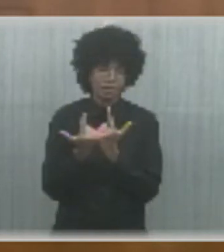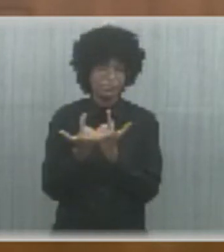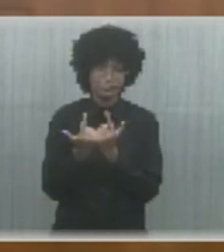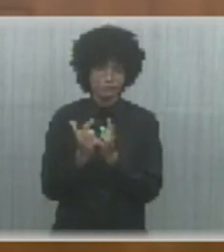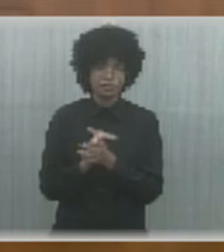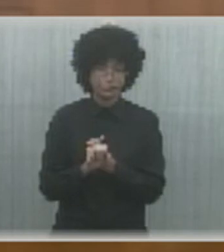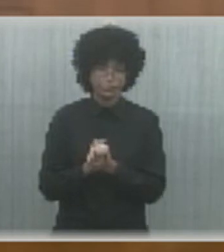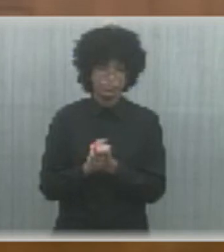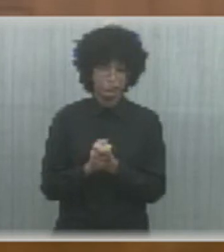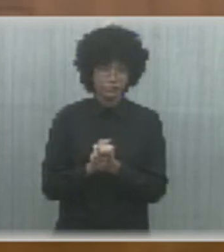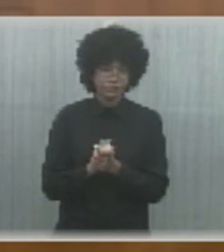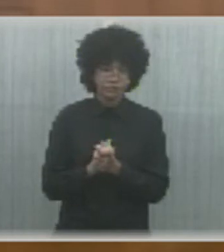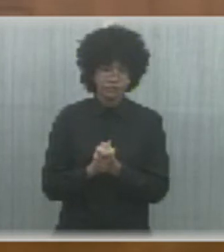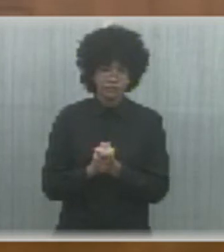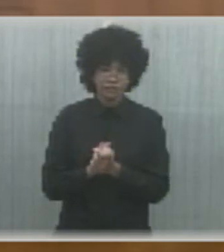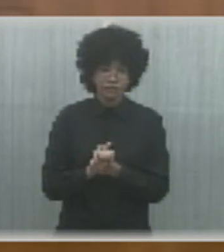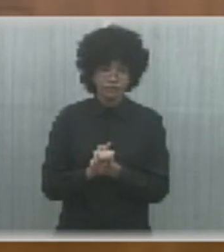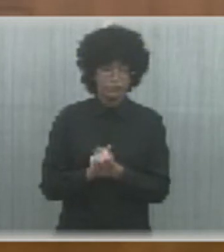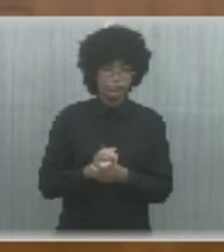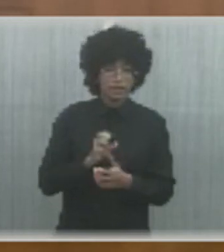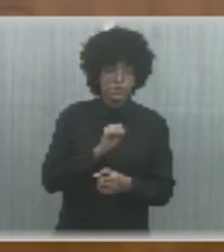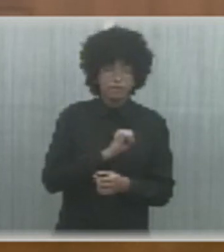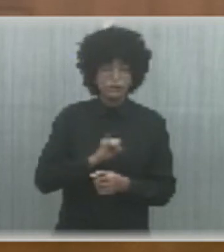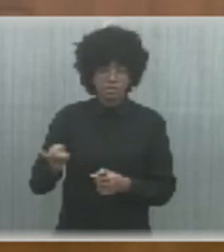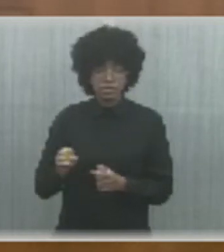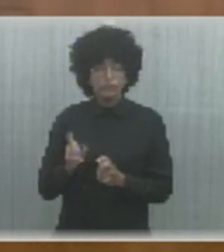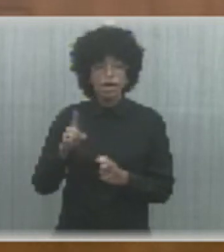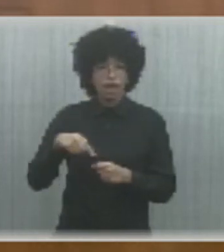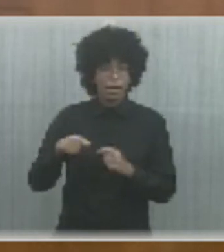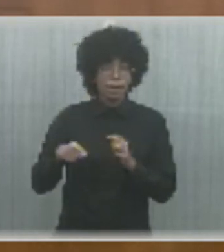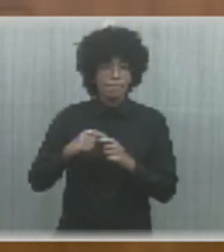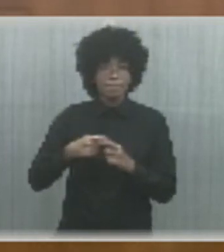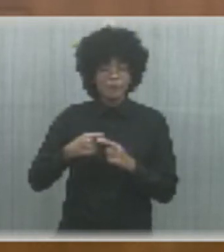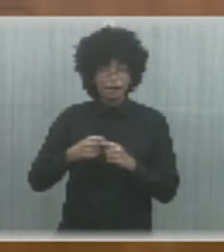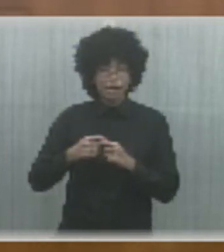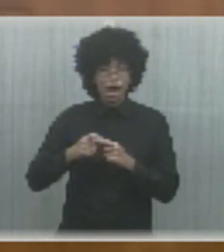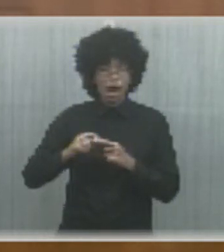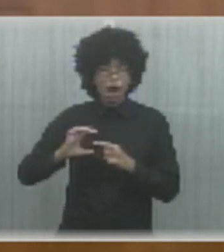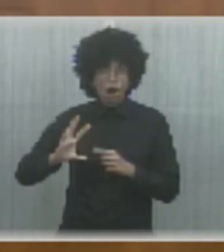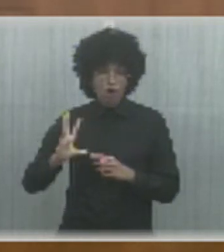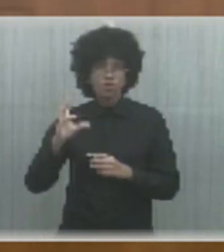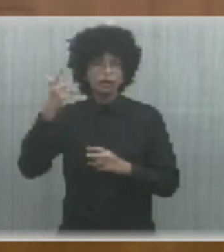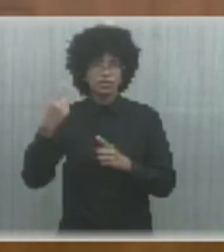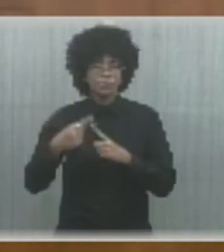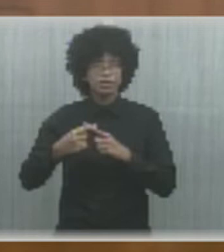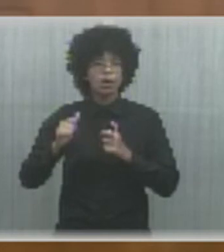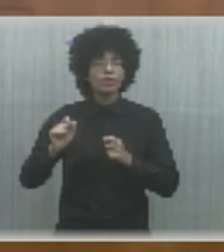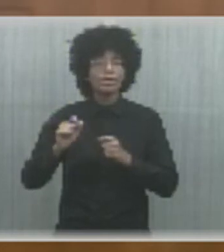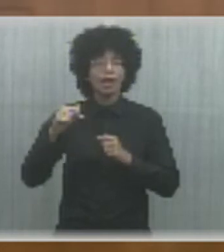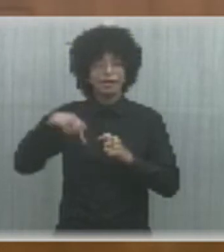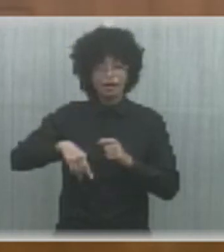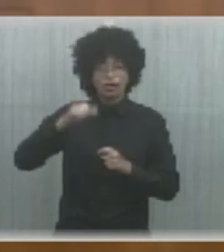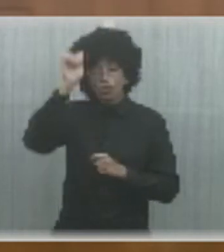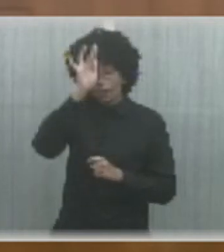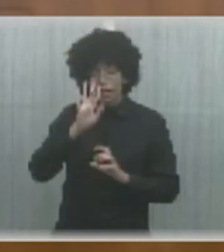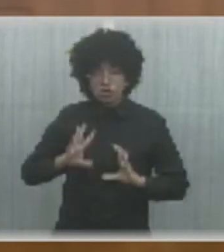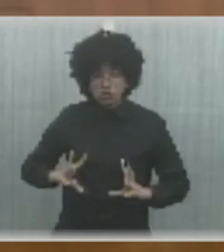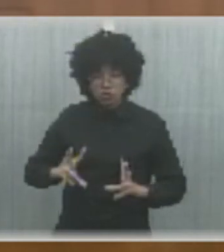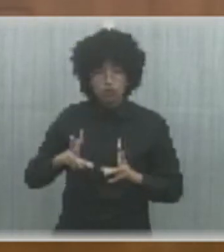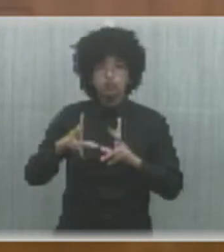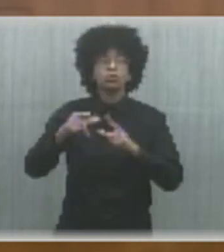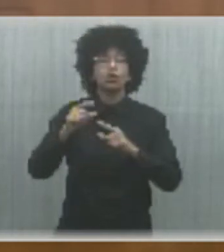Aliás, se for para se realizar algo desse tipo, tem que partir de um movimento nacional. E aí as pessoas têm que dizer, não,